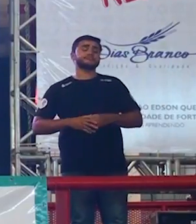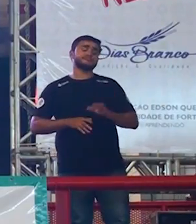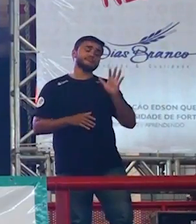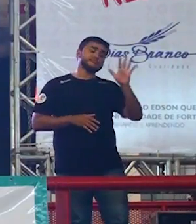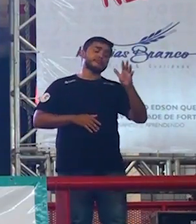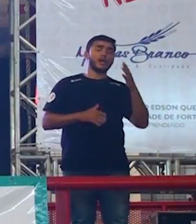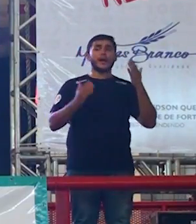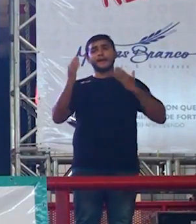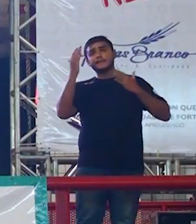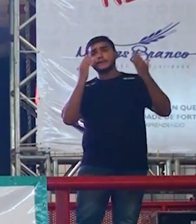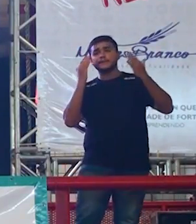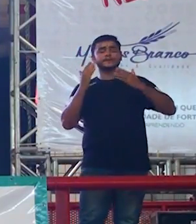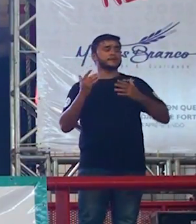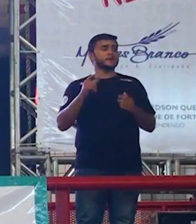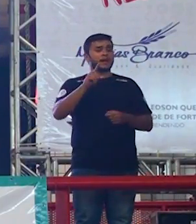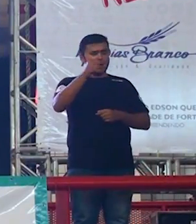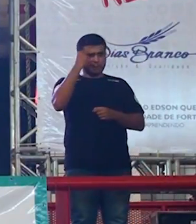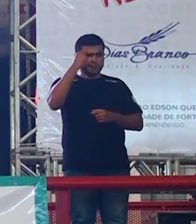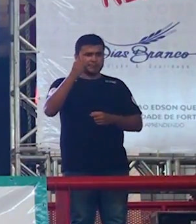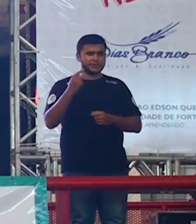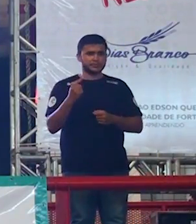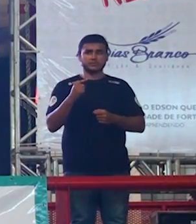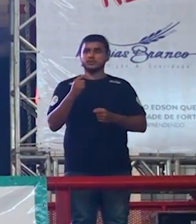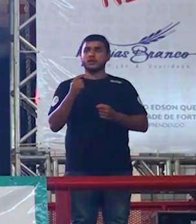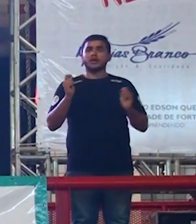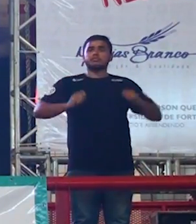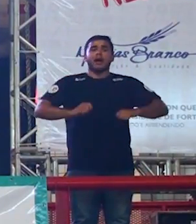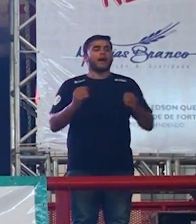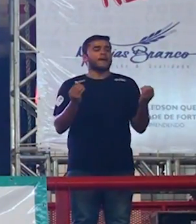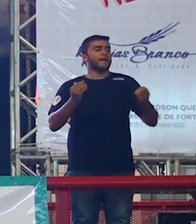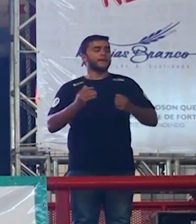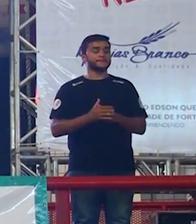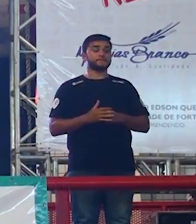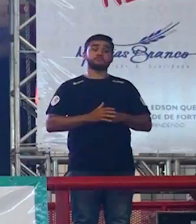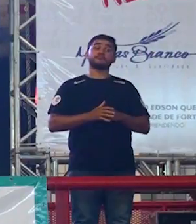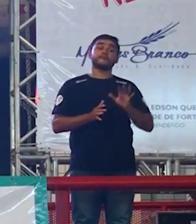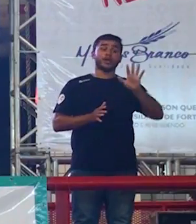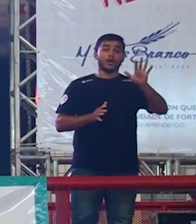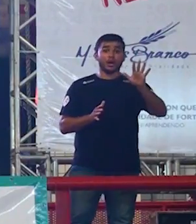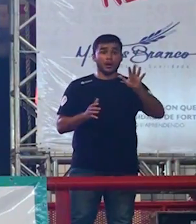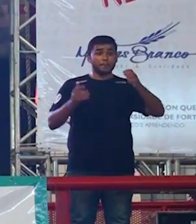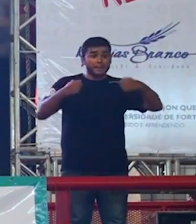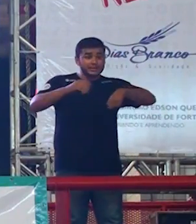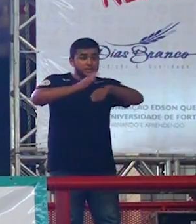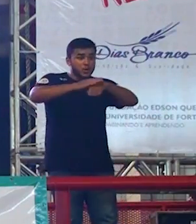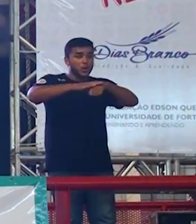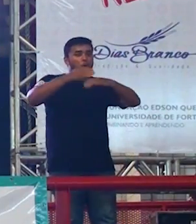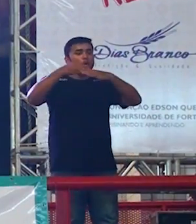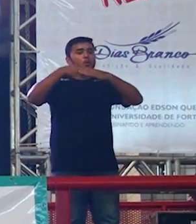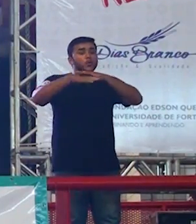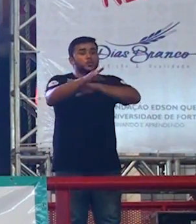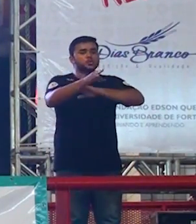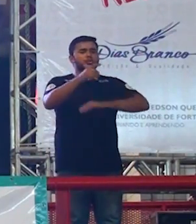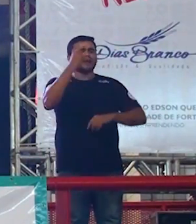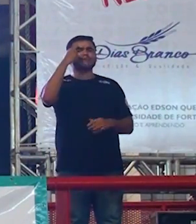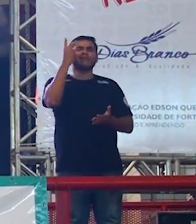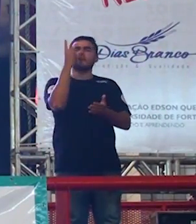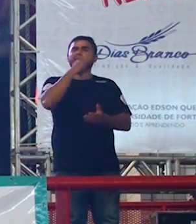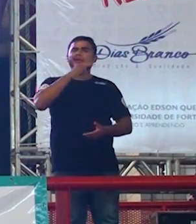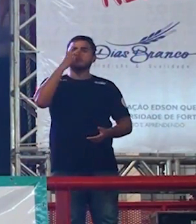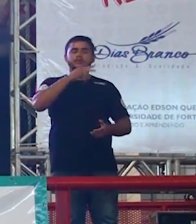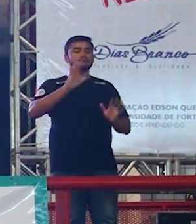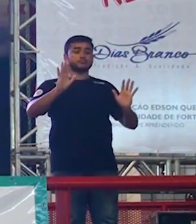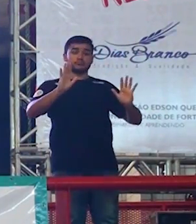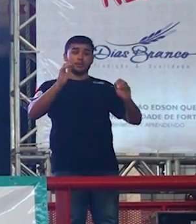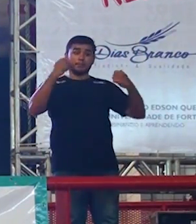Alexandre, o que é necessário para isso acontecer? A primeira coisa, mudança de hábito. Hoje nós vamos falar sobre